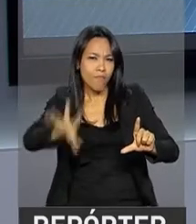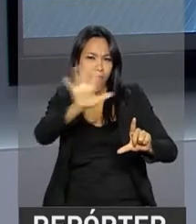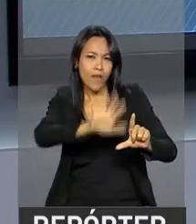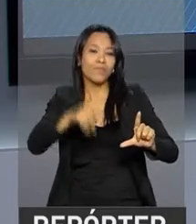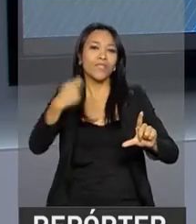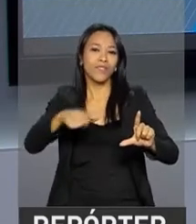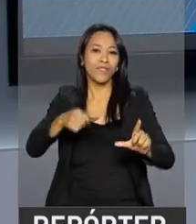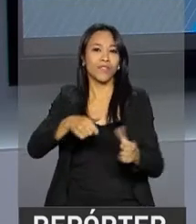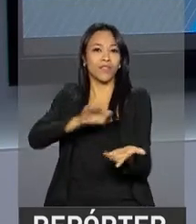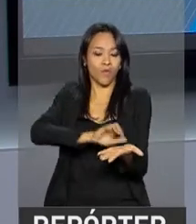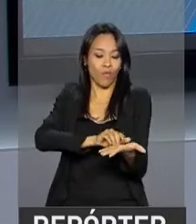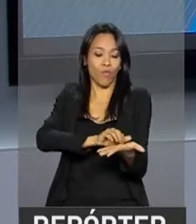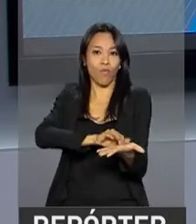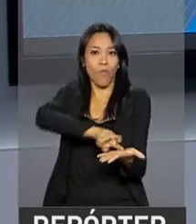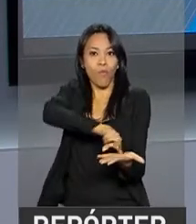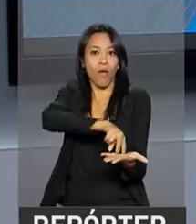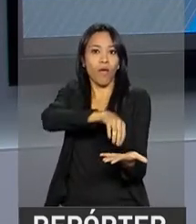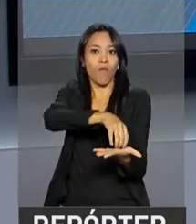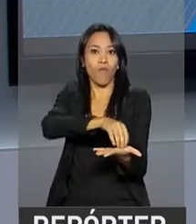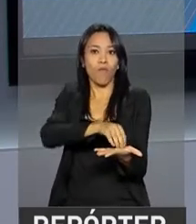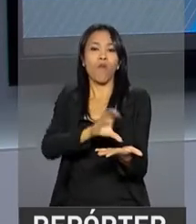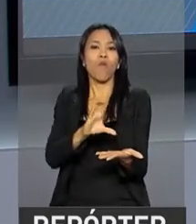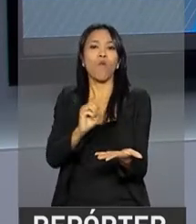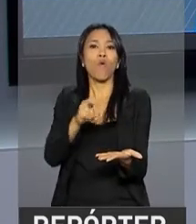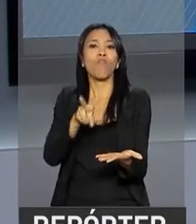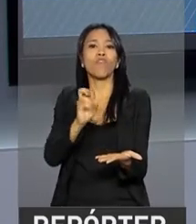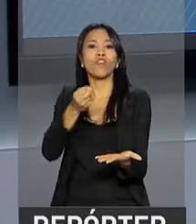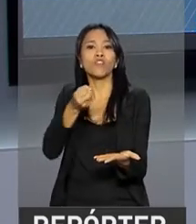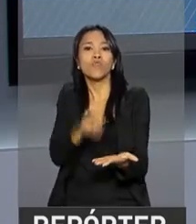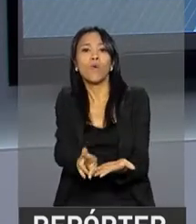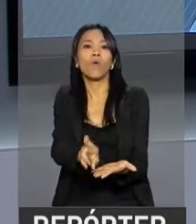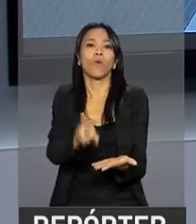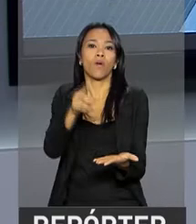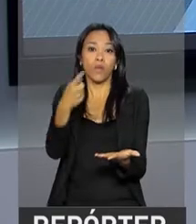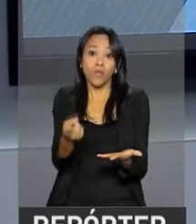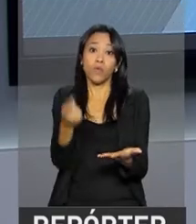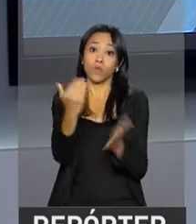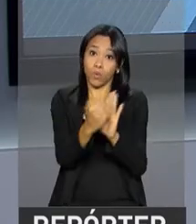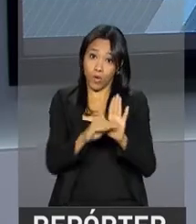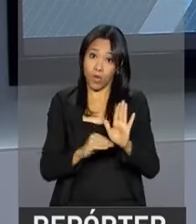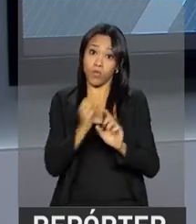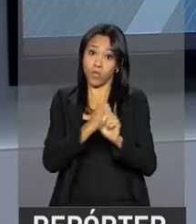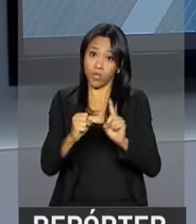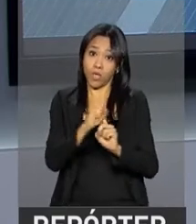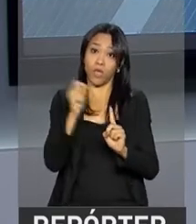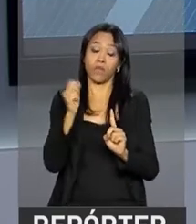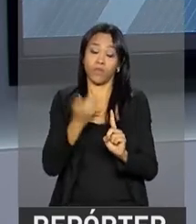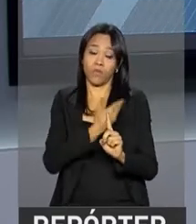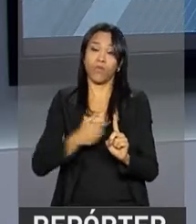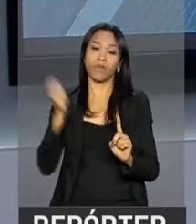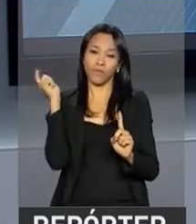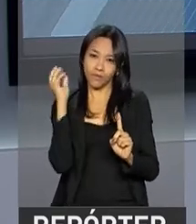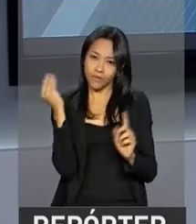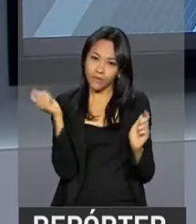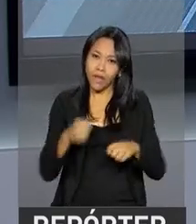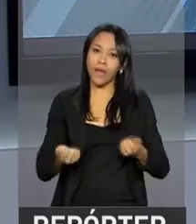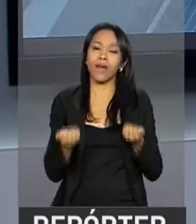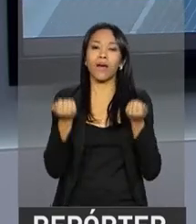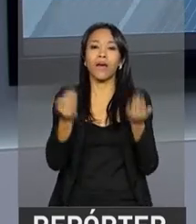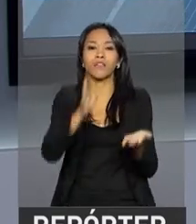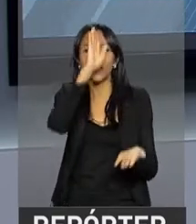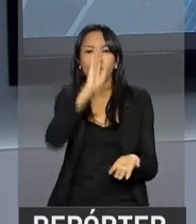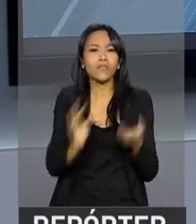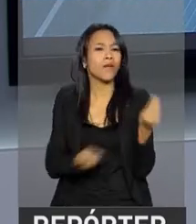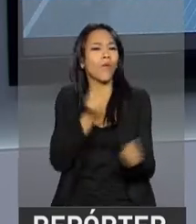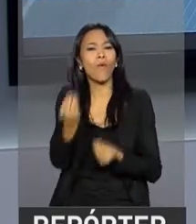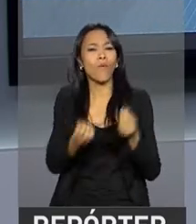aparelho digital ou conversor. E os beneficiários dos programas sociais do governo podem conseguir esse conversor de graça. Saiba